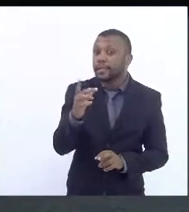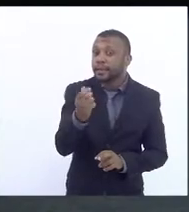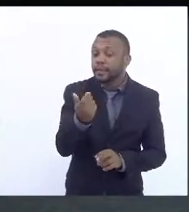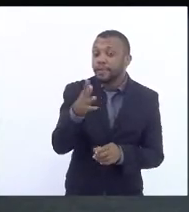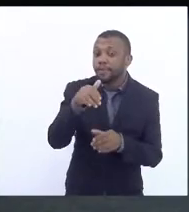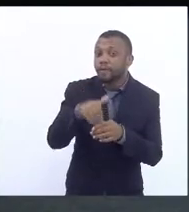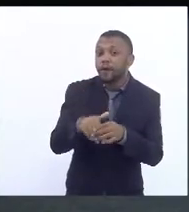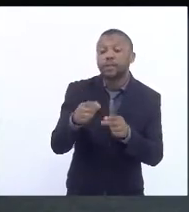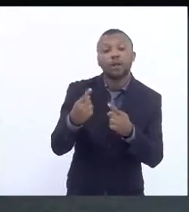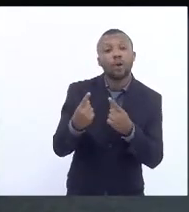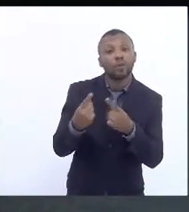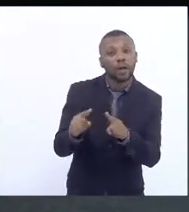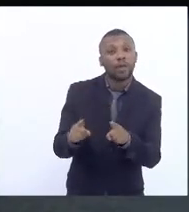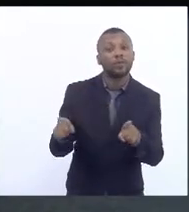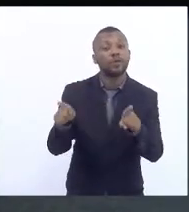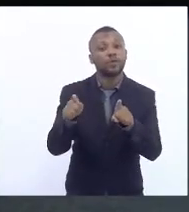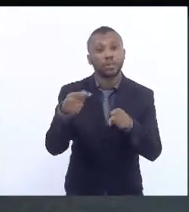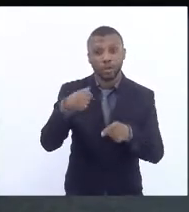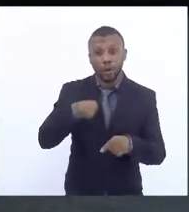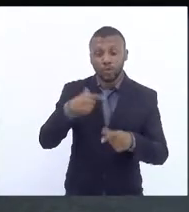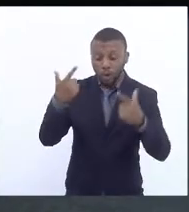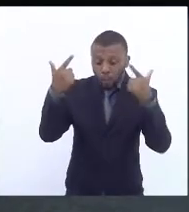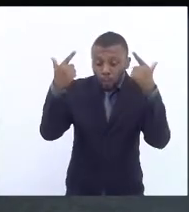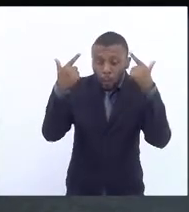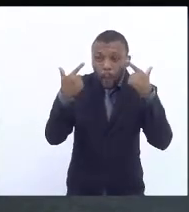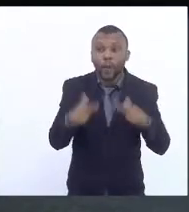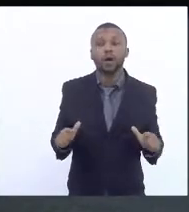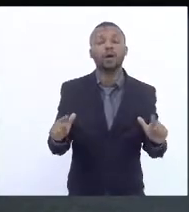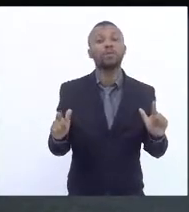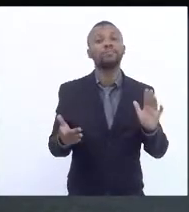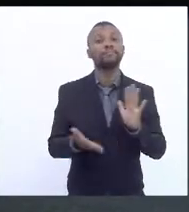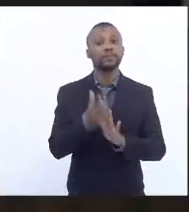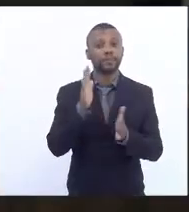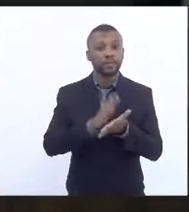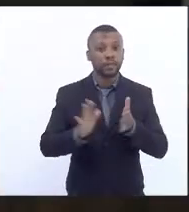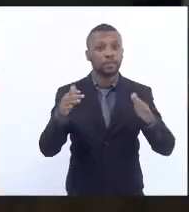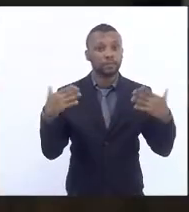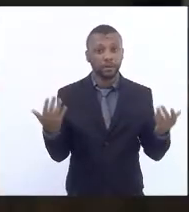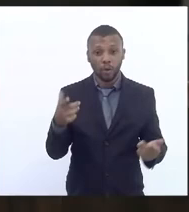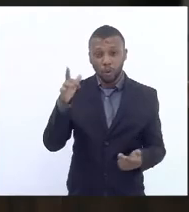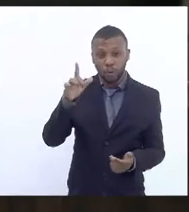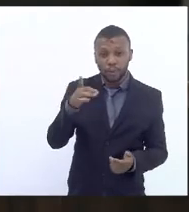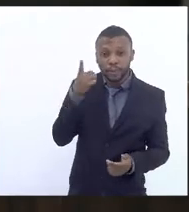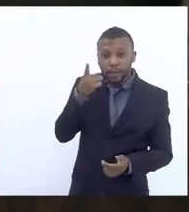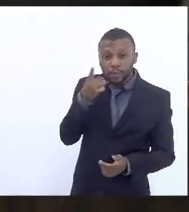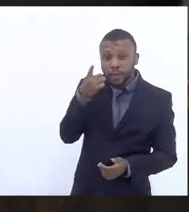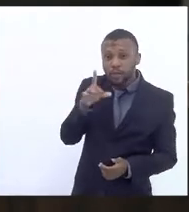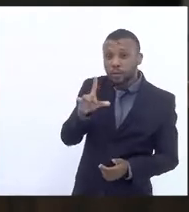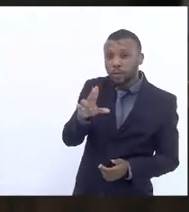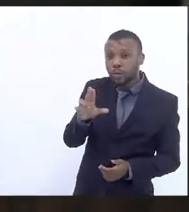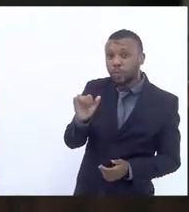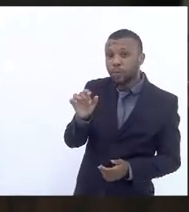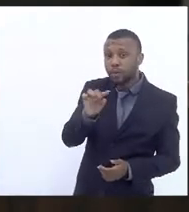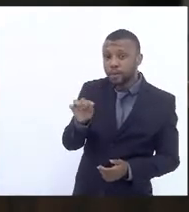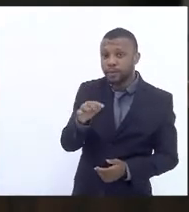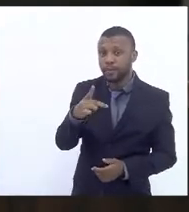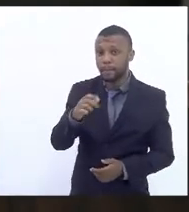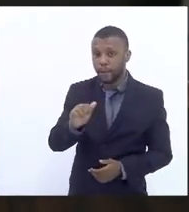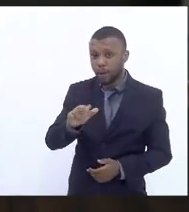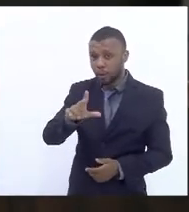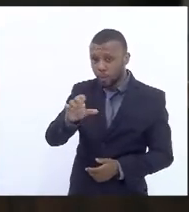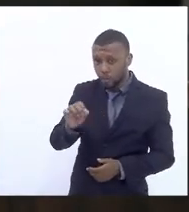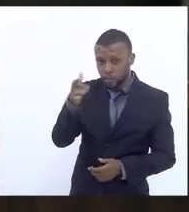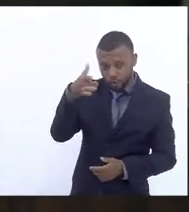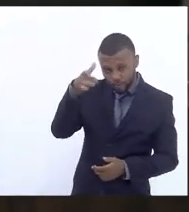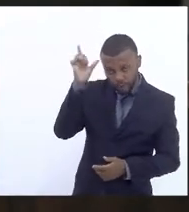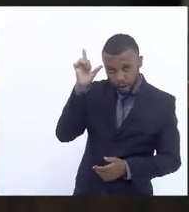contrário e eu estou me abstendo. Então, abstenção do deputado Luiz Paulo no 487 e contrário da Lucinha. Fica